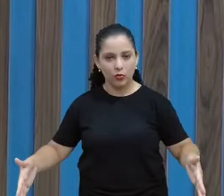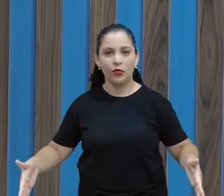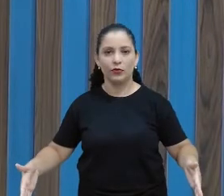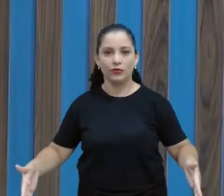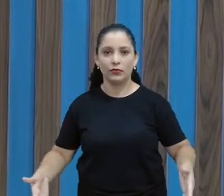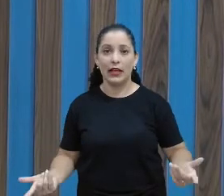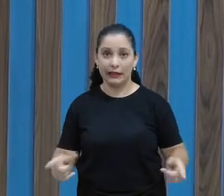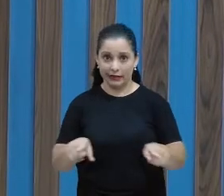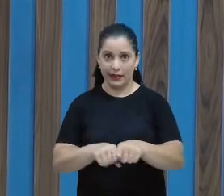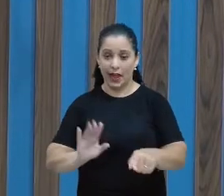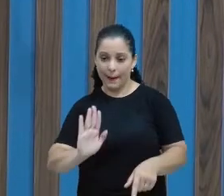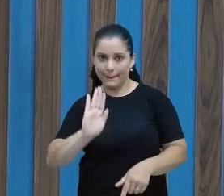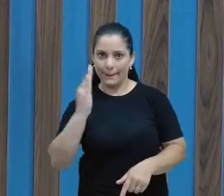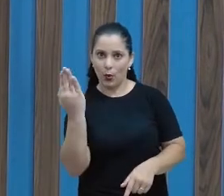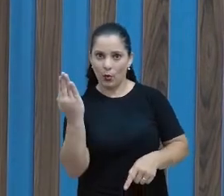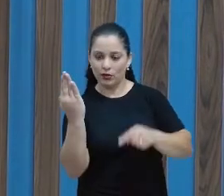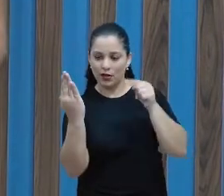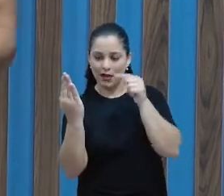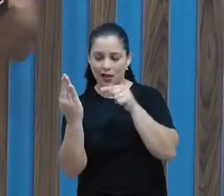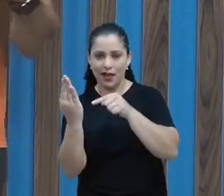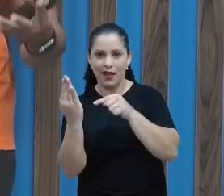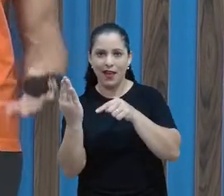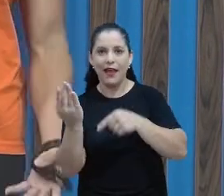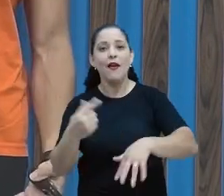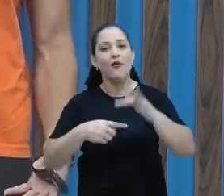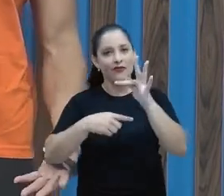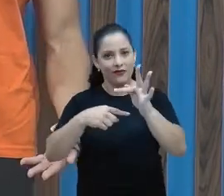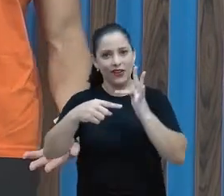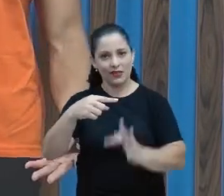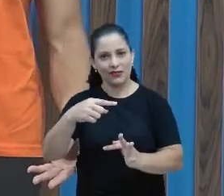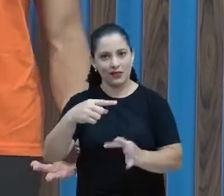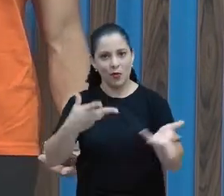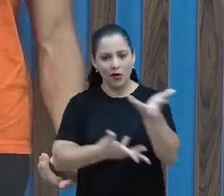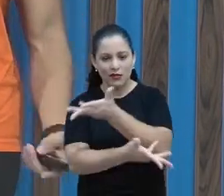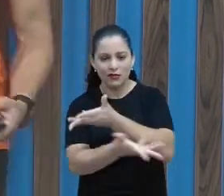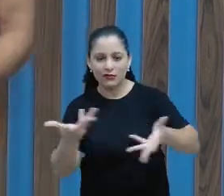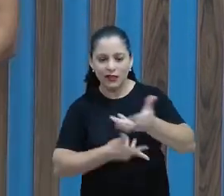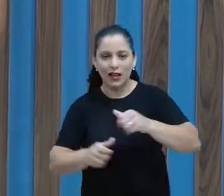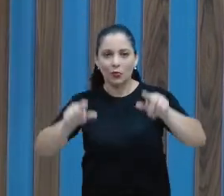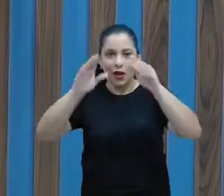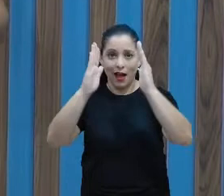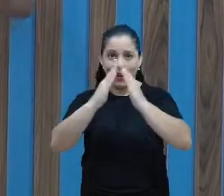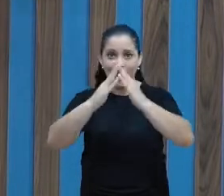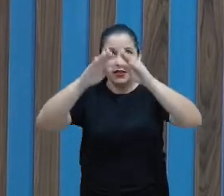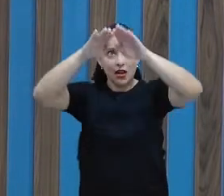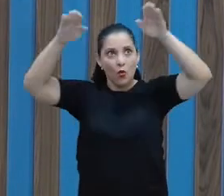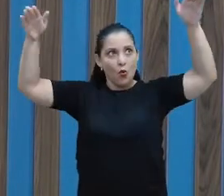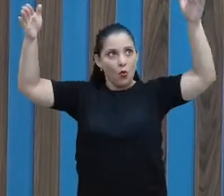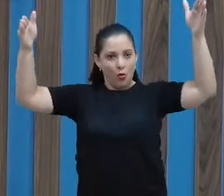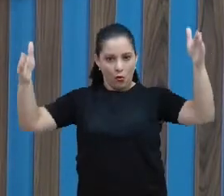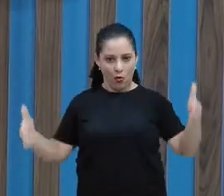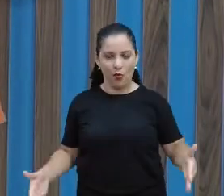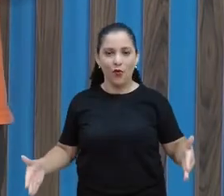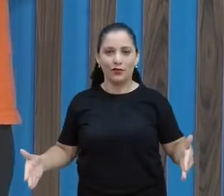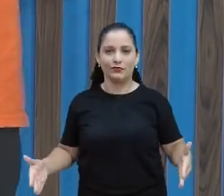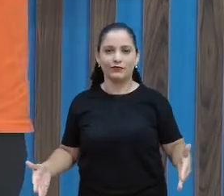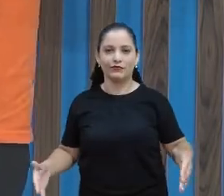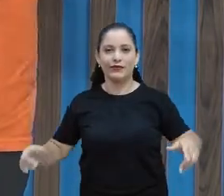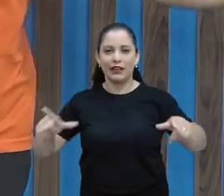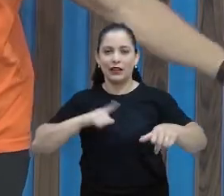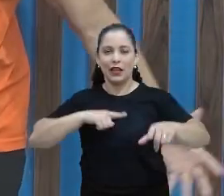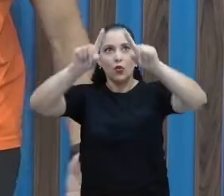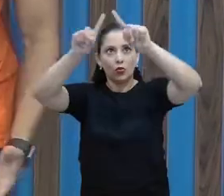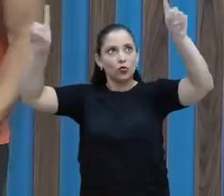tamanho dessa porta é uma fração do tamanho dessa casa. Quando a gente coloca um retângulo lá em cima, em